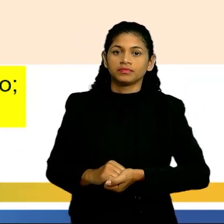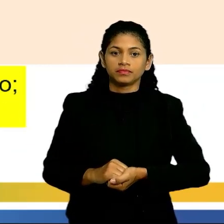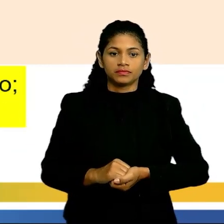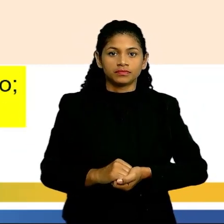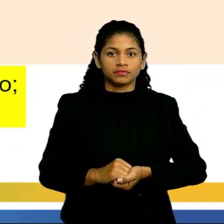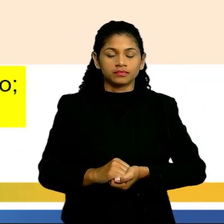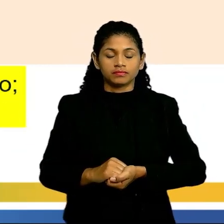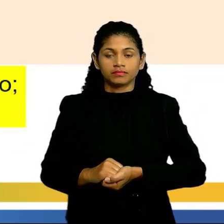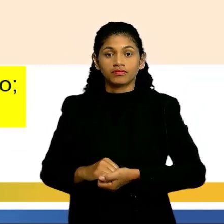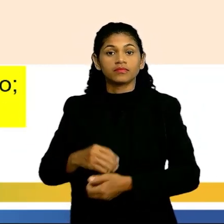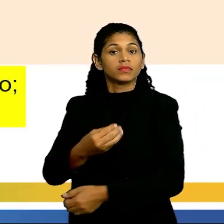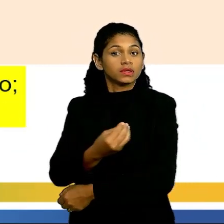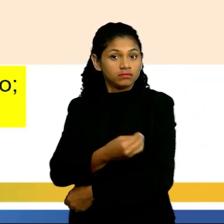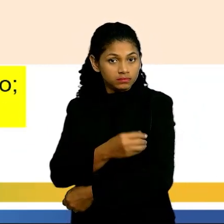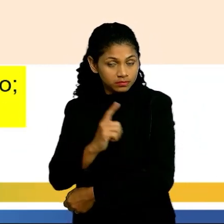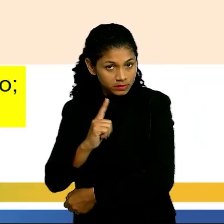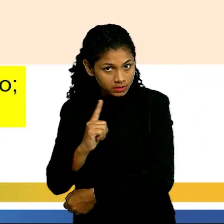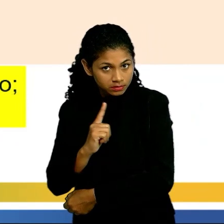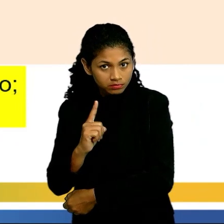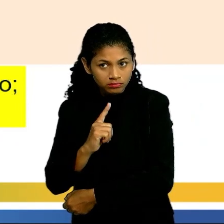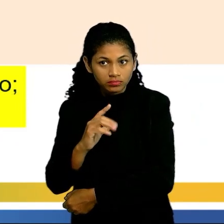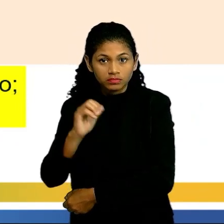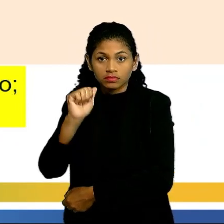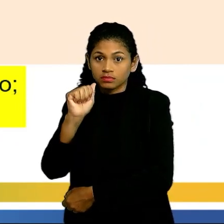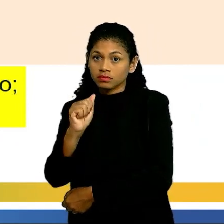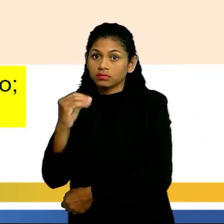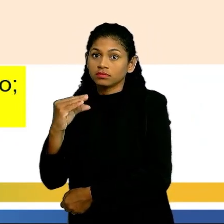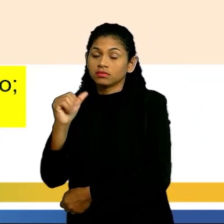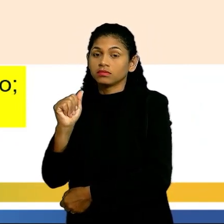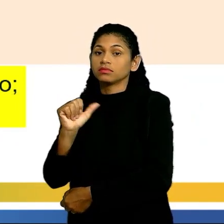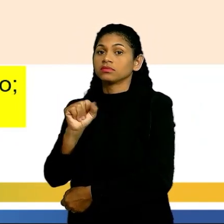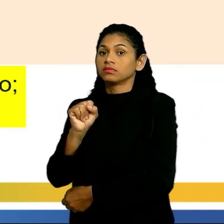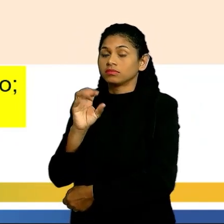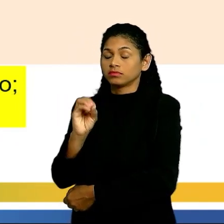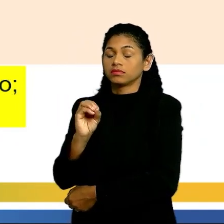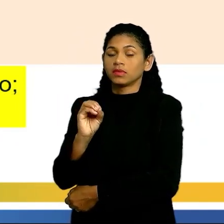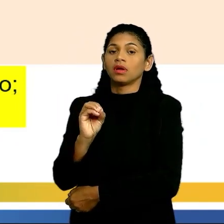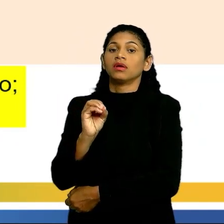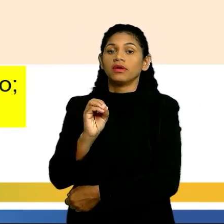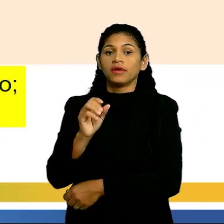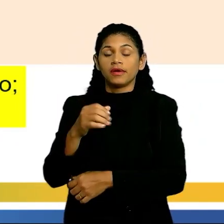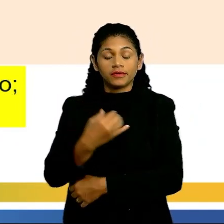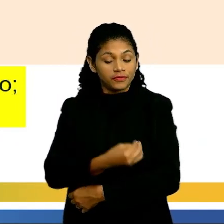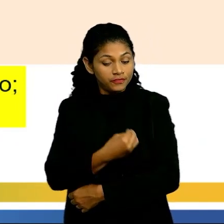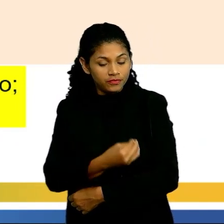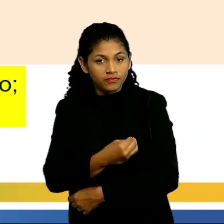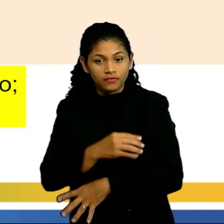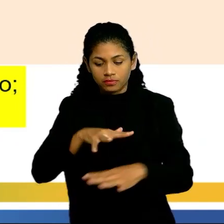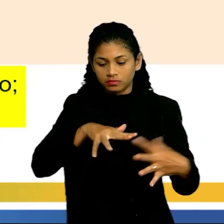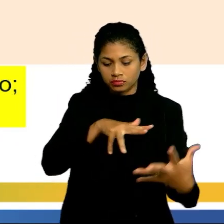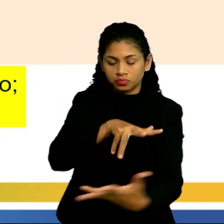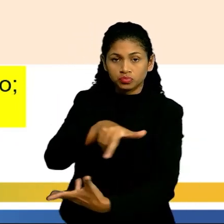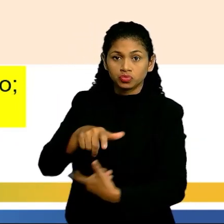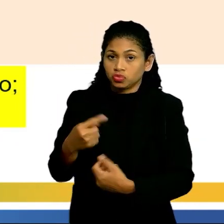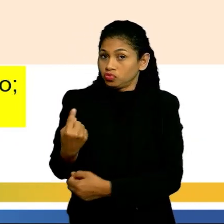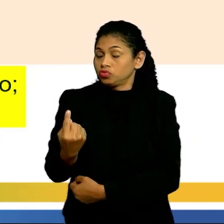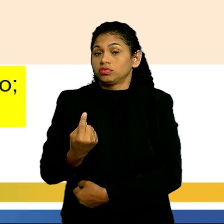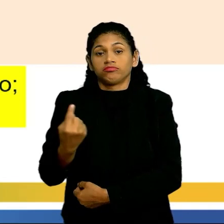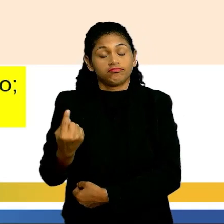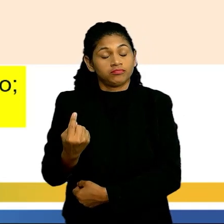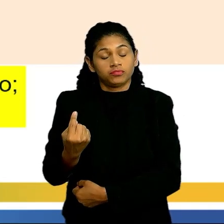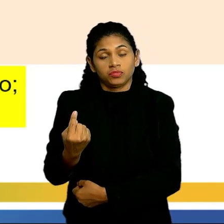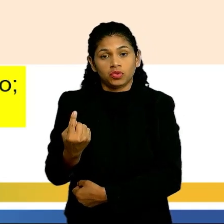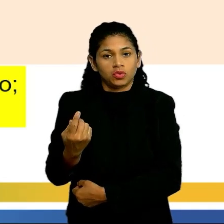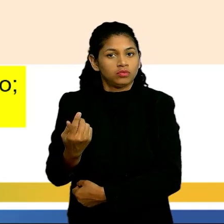Bom, então existe o acaso e nós estamos no mundo sozinhos. Isso é, nós não podemos contar nem com a tentação do diabo nem com a ajuda